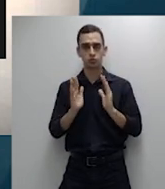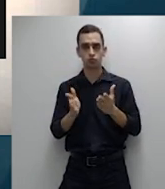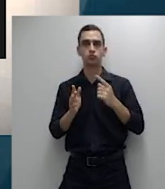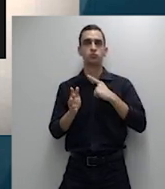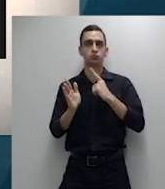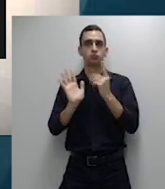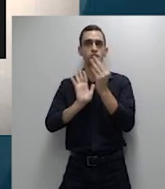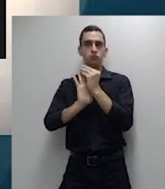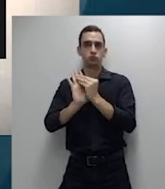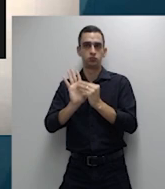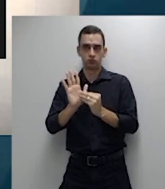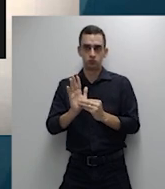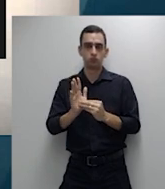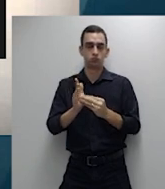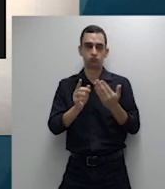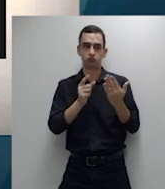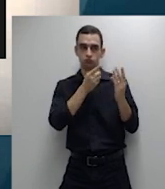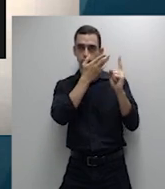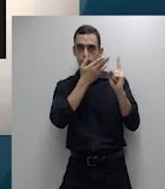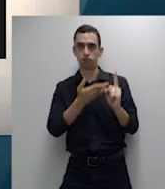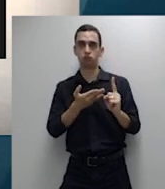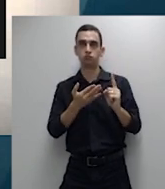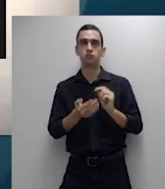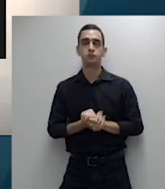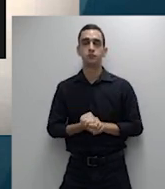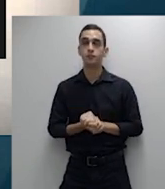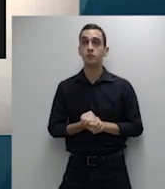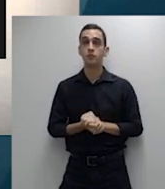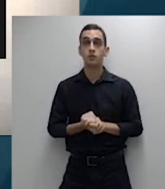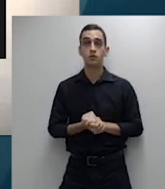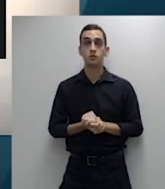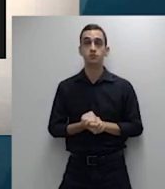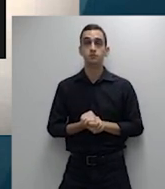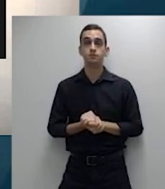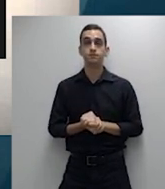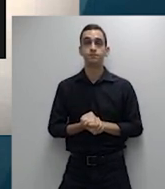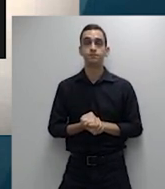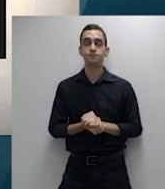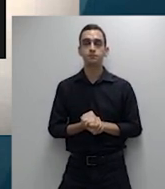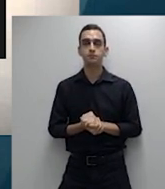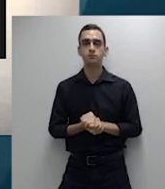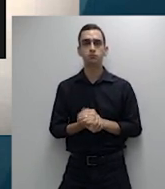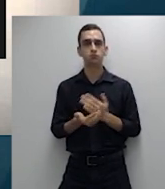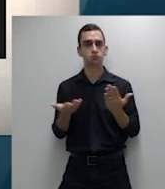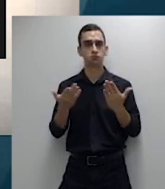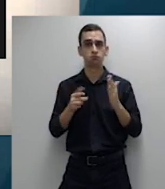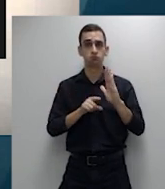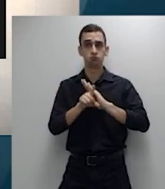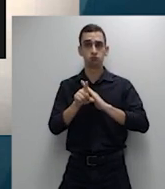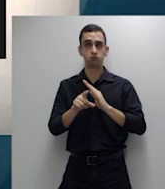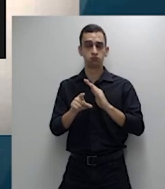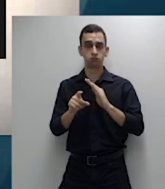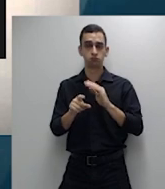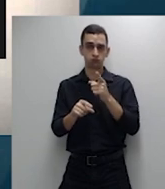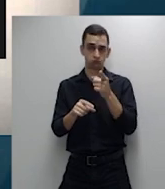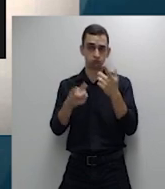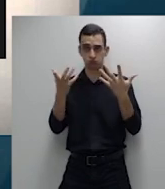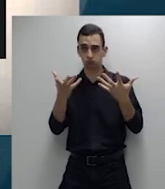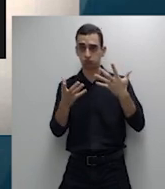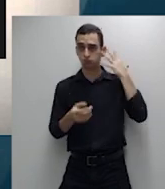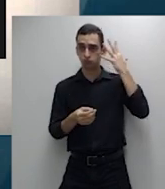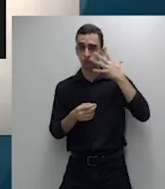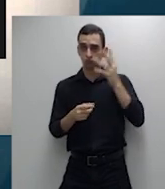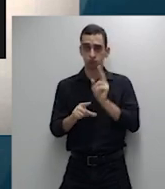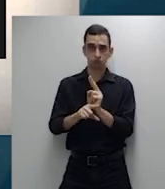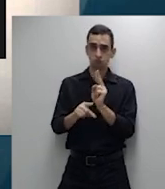da proposta do recorrido então eu é não dá para dispensar situação oral com